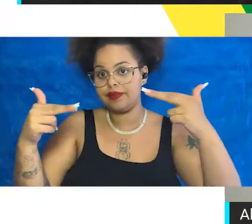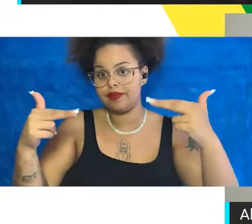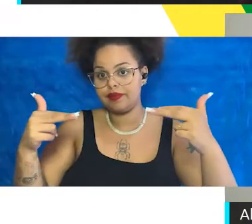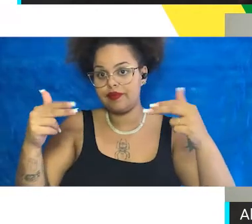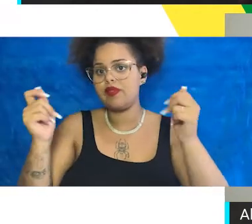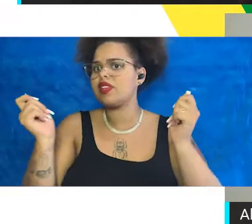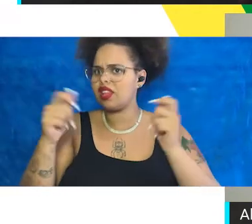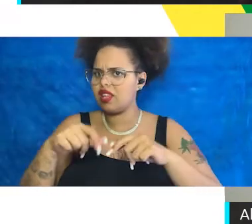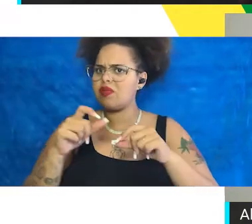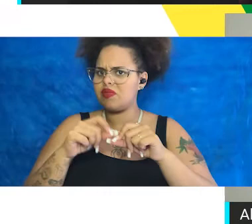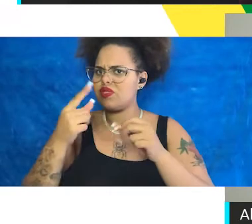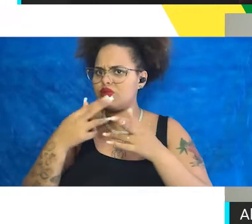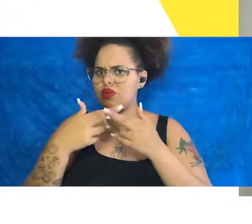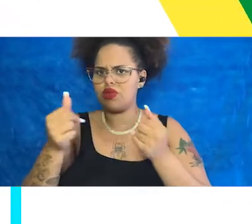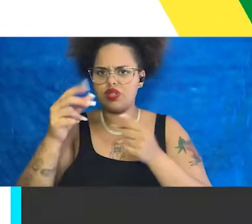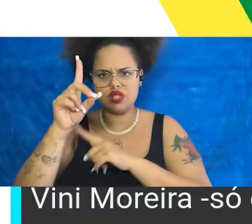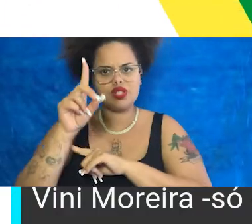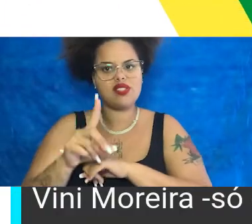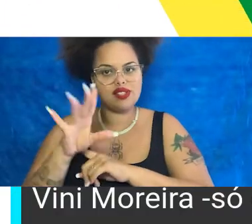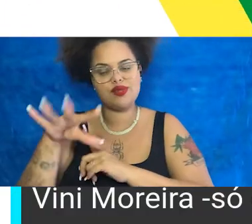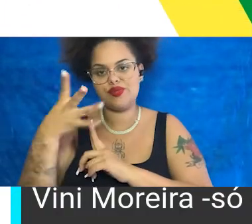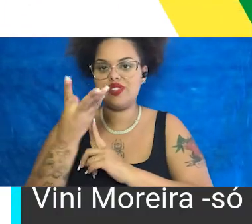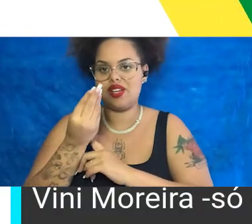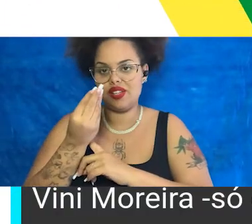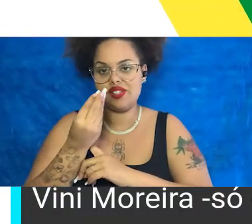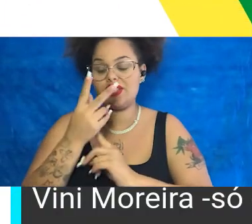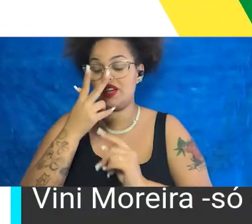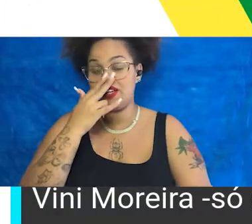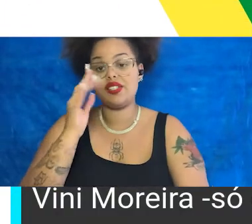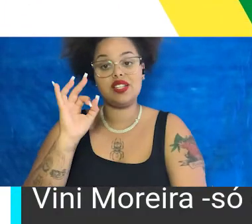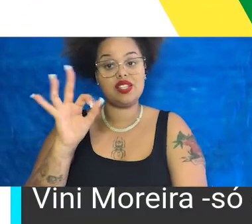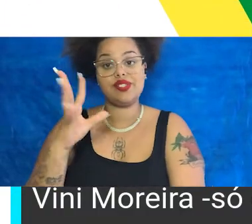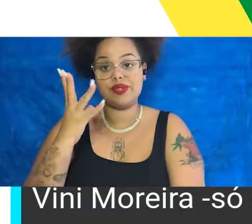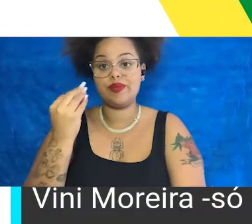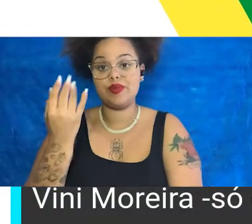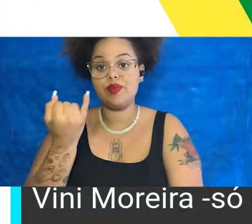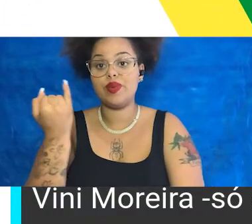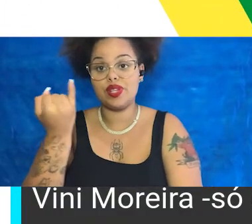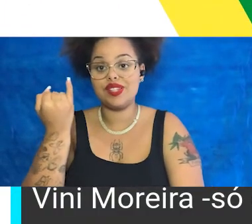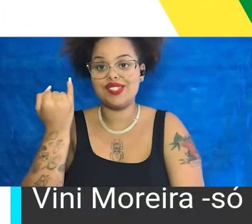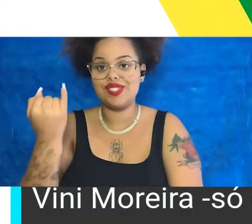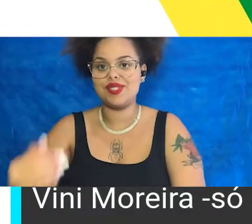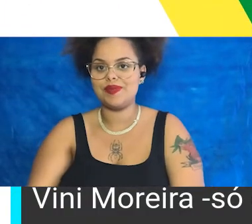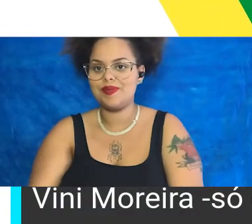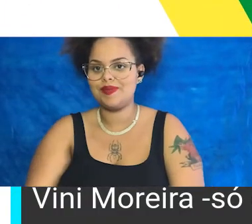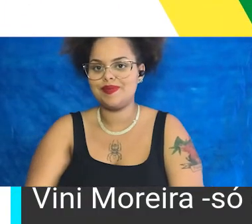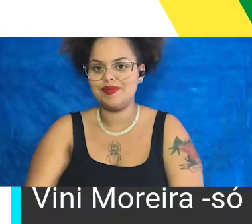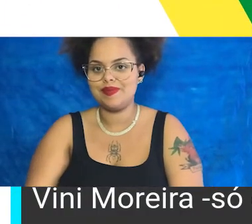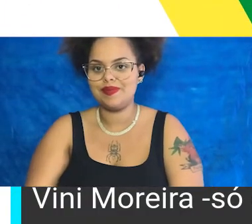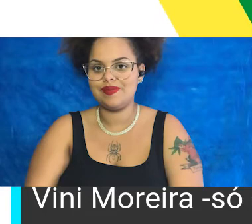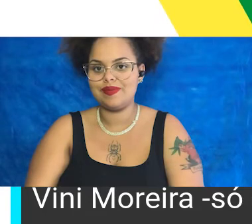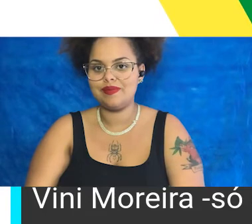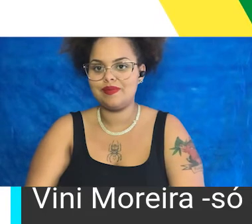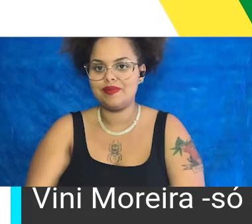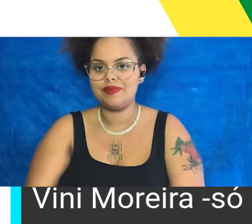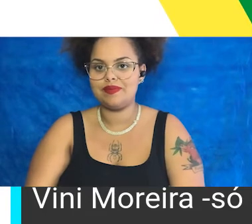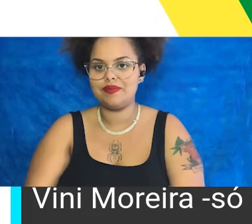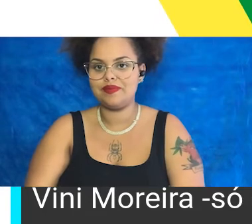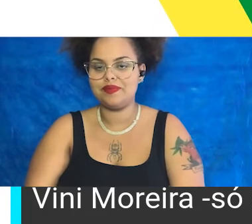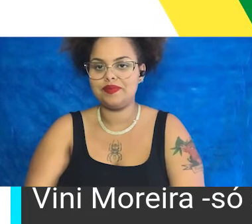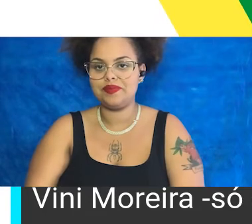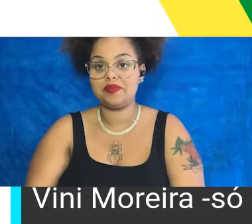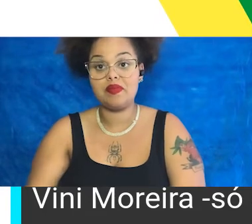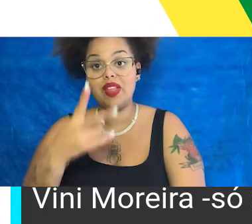que dá para fazer uma coisa com a direção de arte, né? Acho que é isso, é muito importante. Eu achei legal